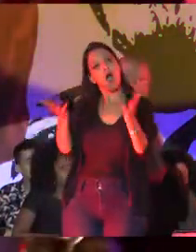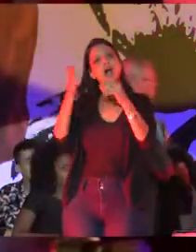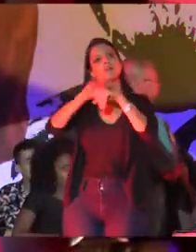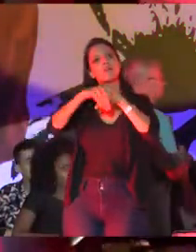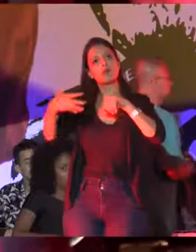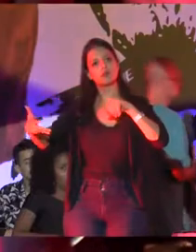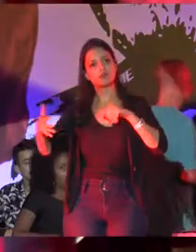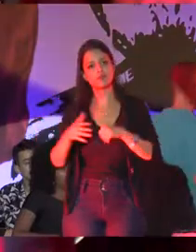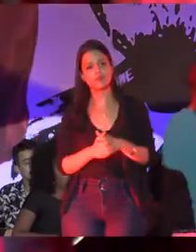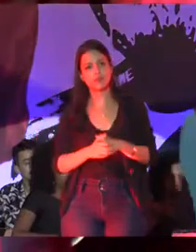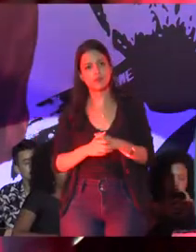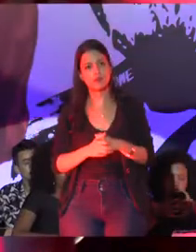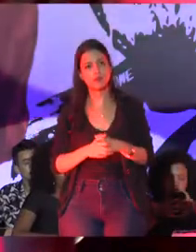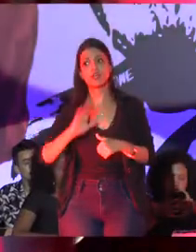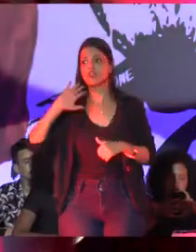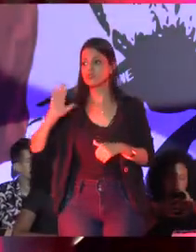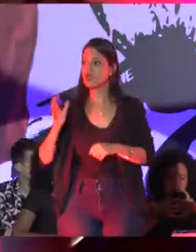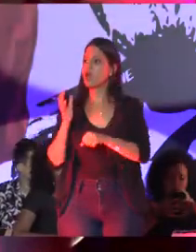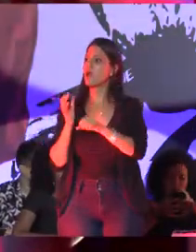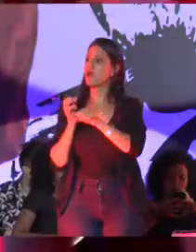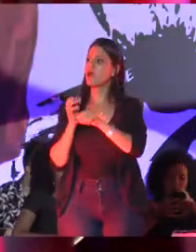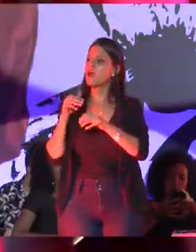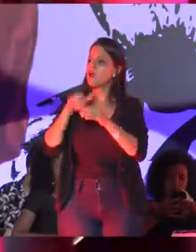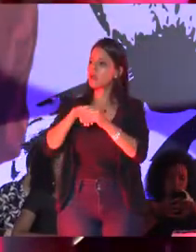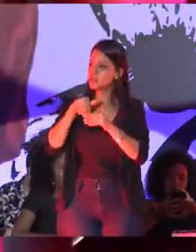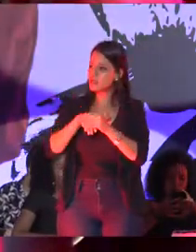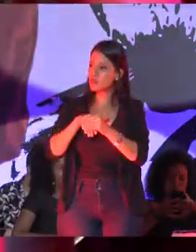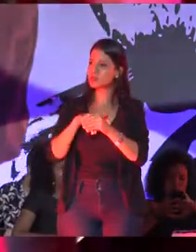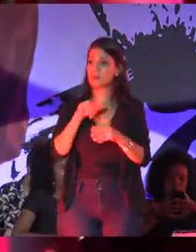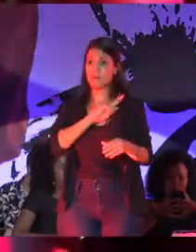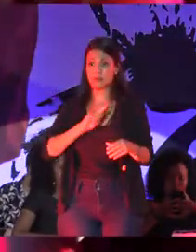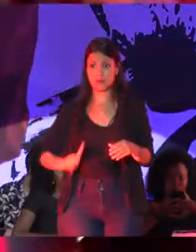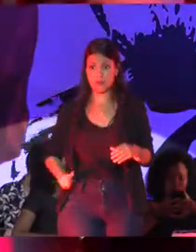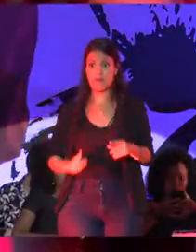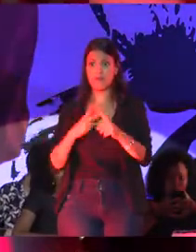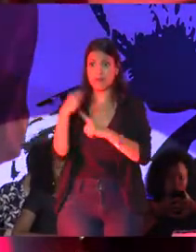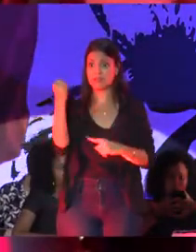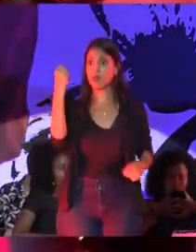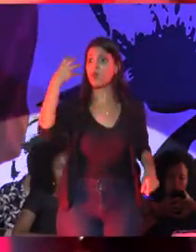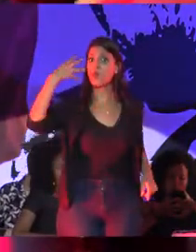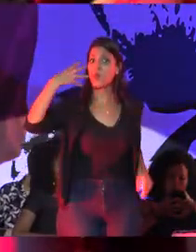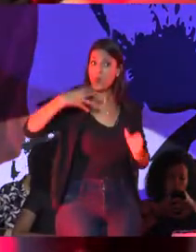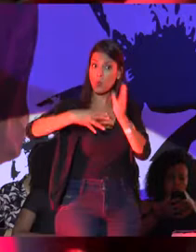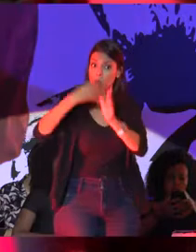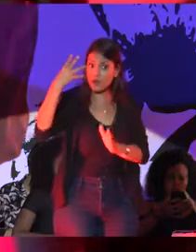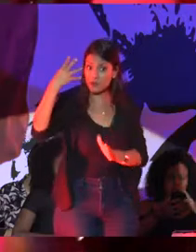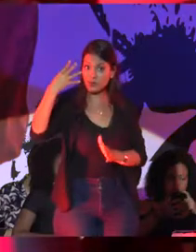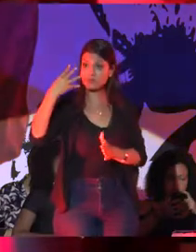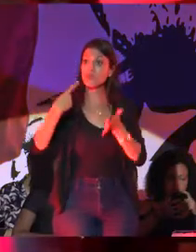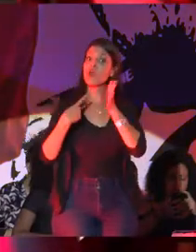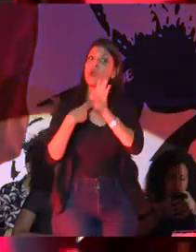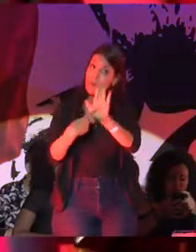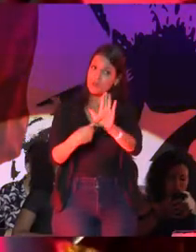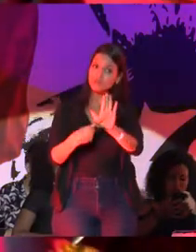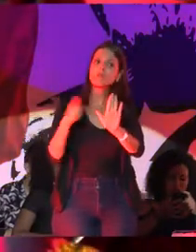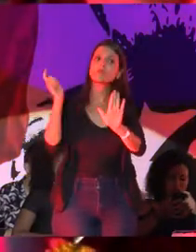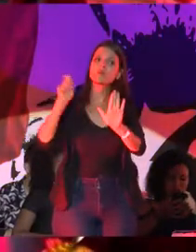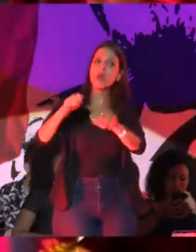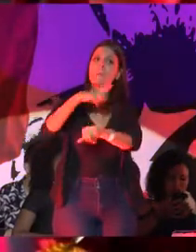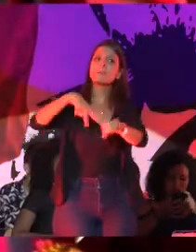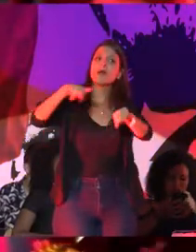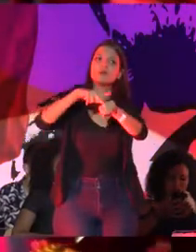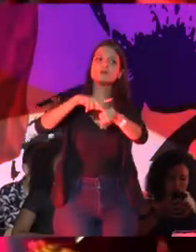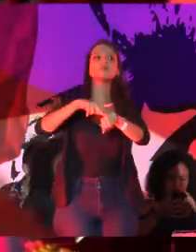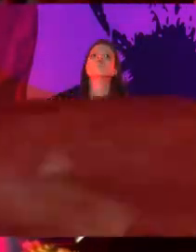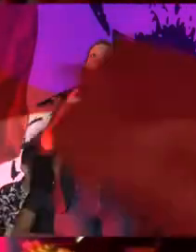Mas vencemos 4 eleições presidenciais e mostramos que era possível governar esse país de